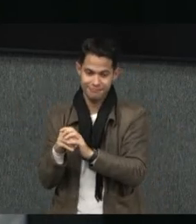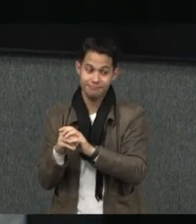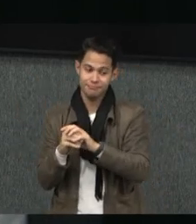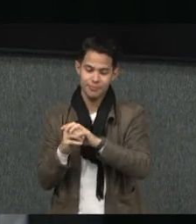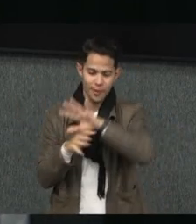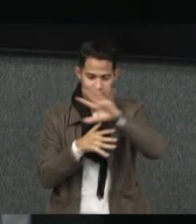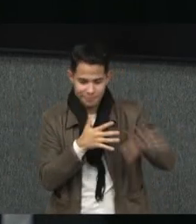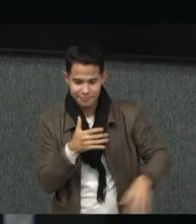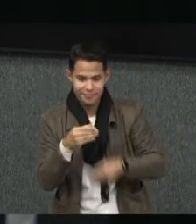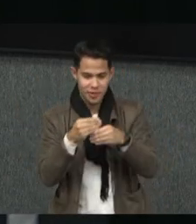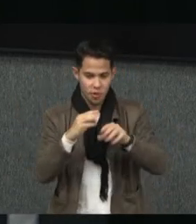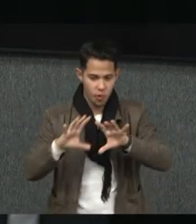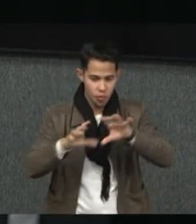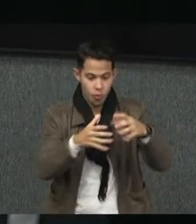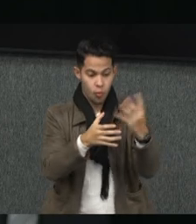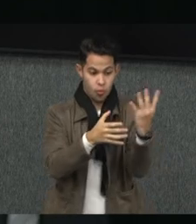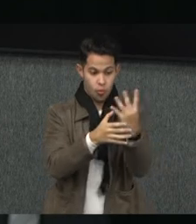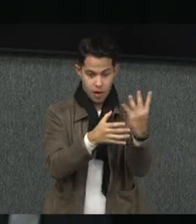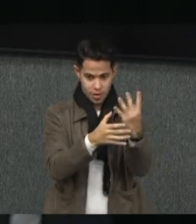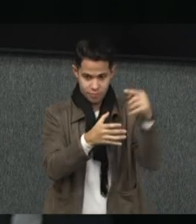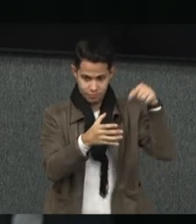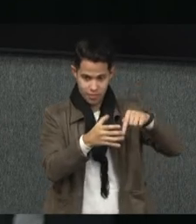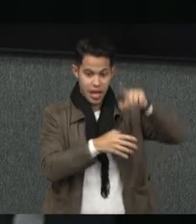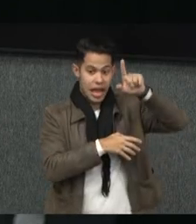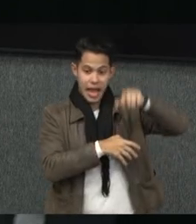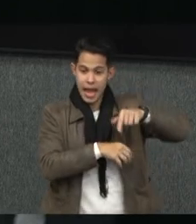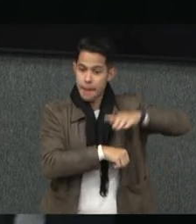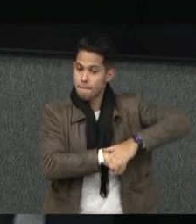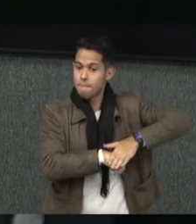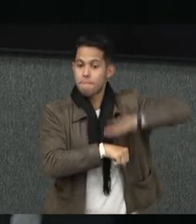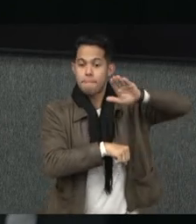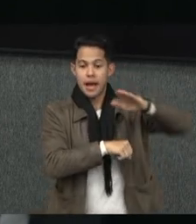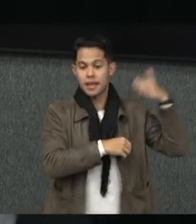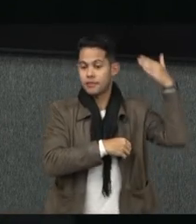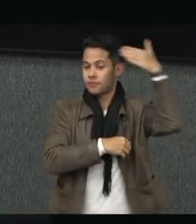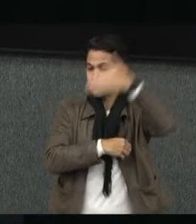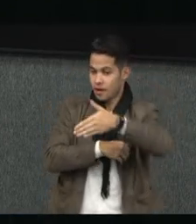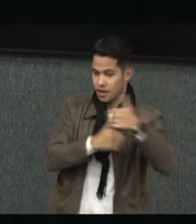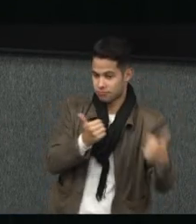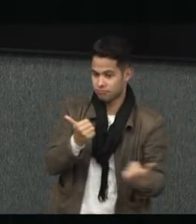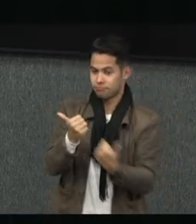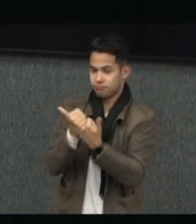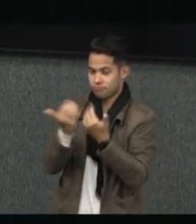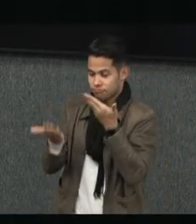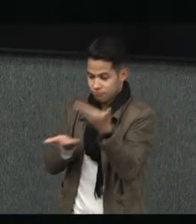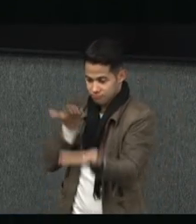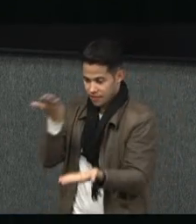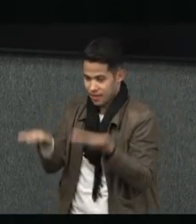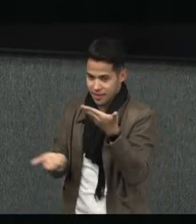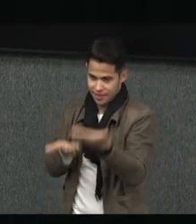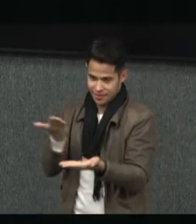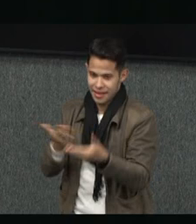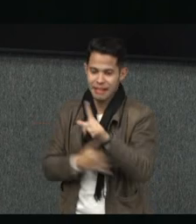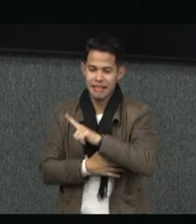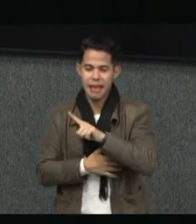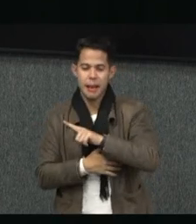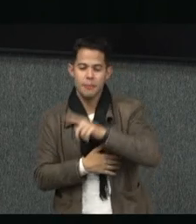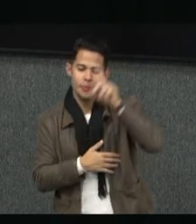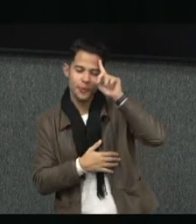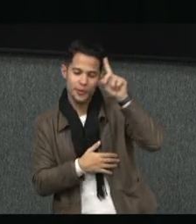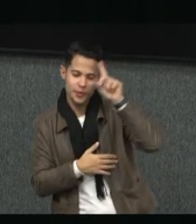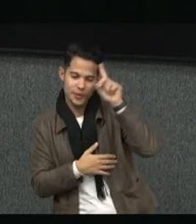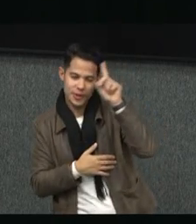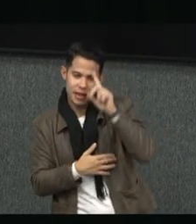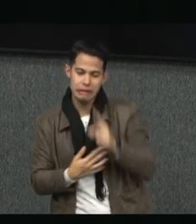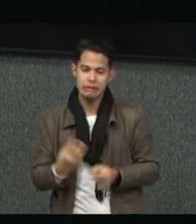Estado é o que mais atende incêndios disparados. A gente tem uma média de 3 a 4 incêndios por dia. Então é um número bem